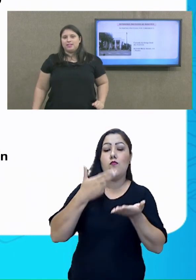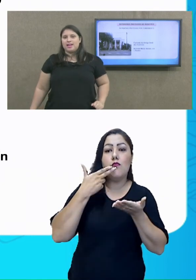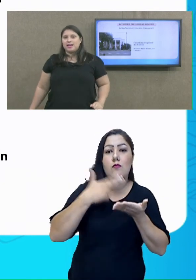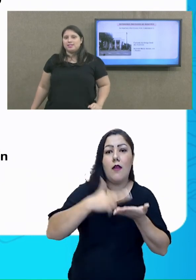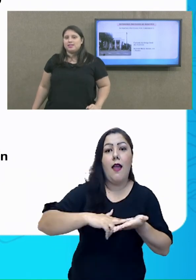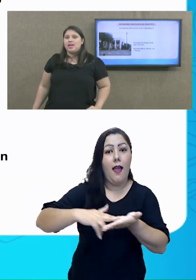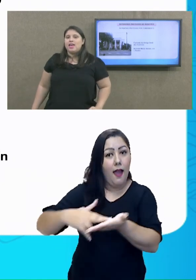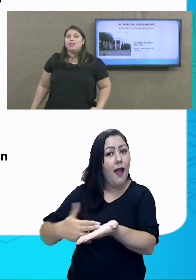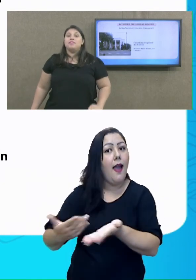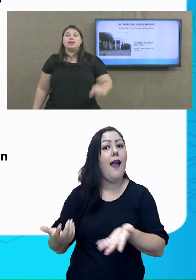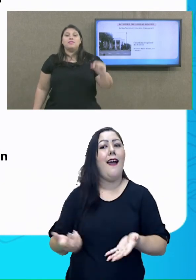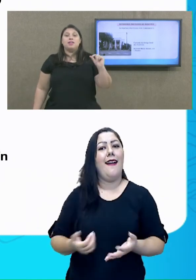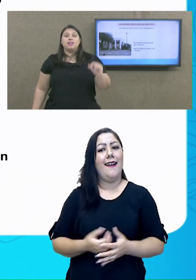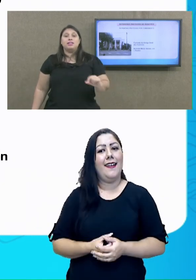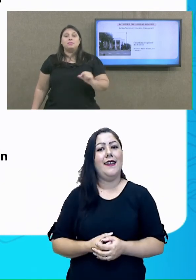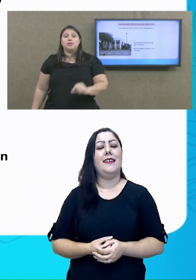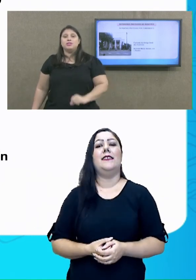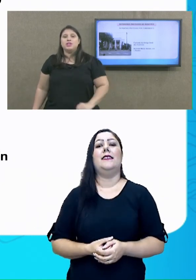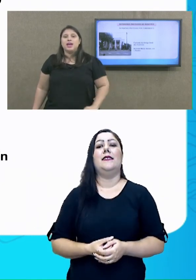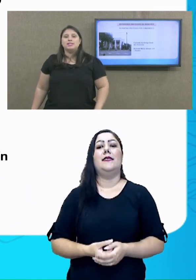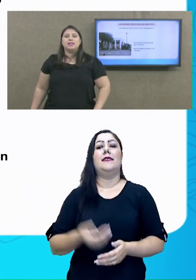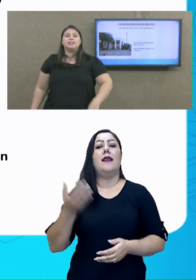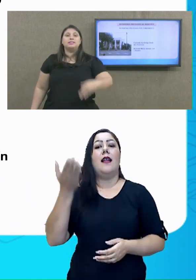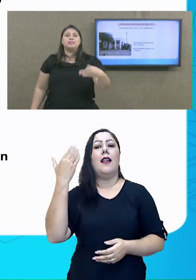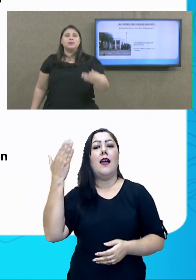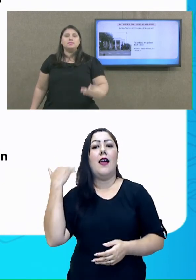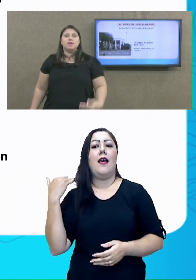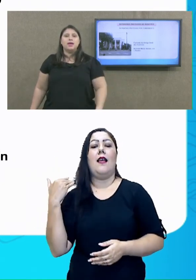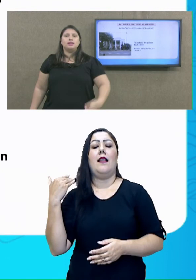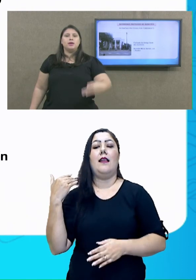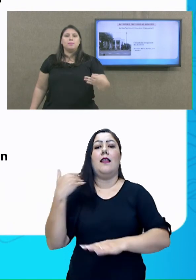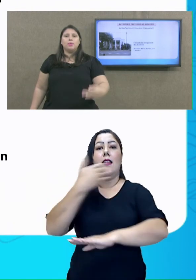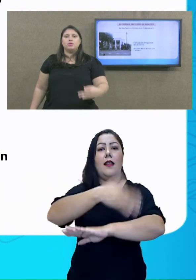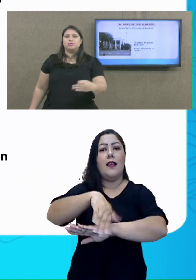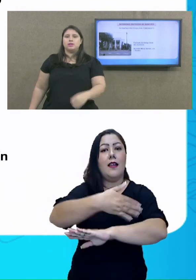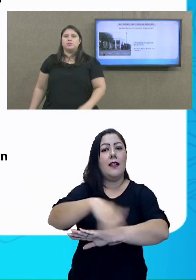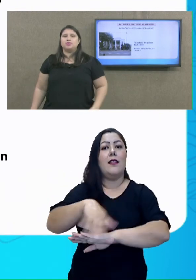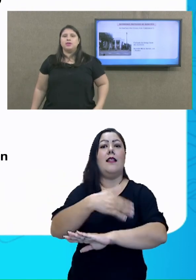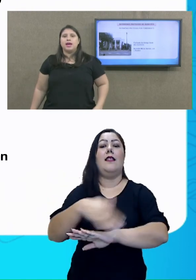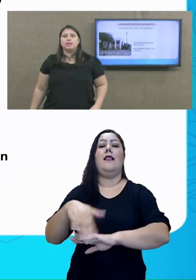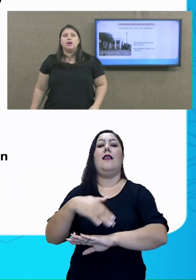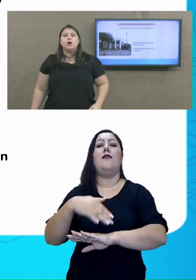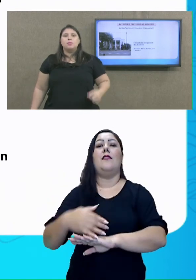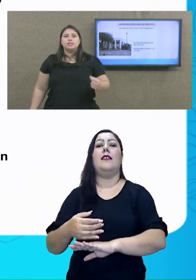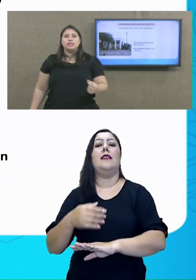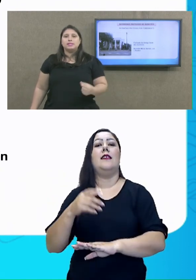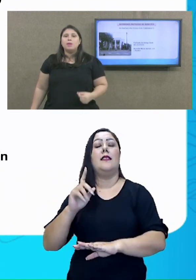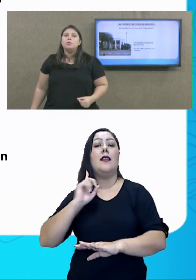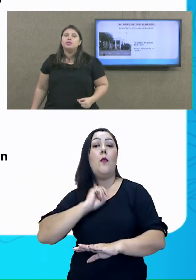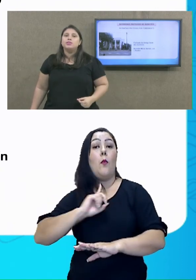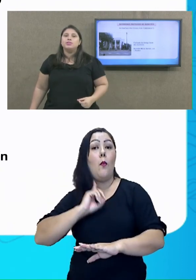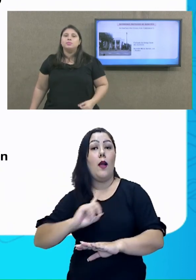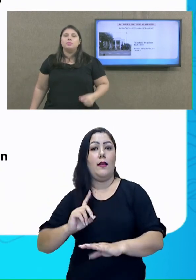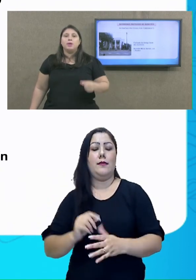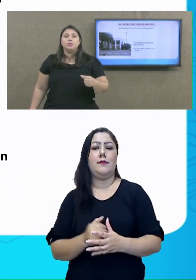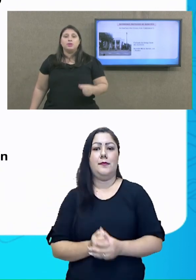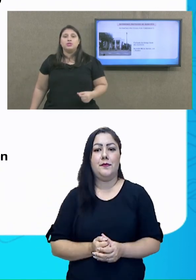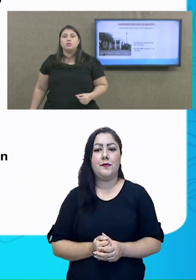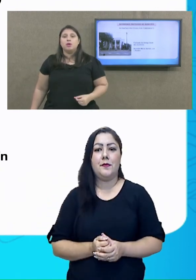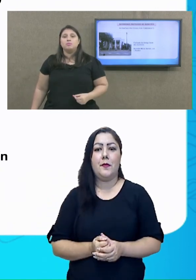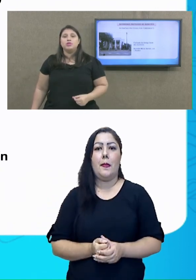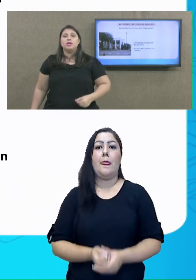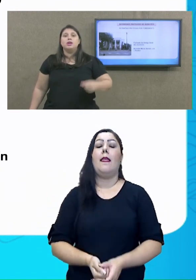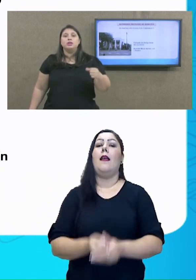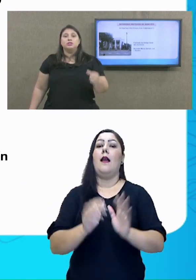Governador Valadares. Ela fica na Avenida Minas Gerais e ela também não pode ser modificada, pois ela está protegida pelo que